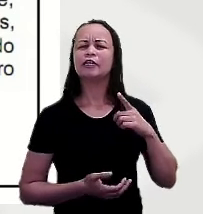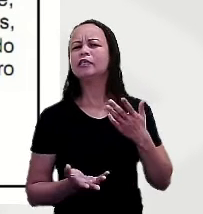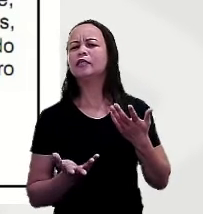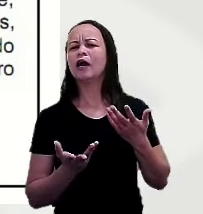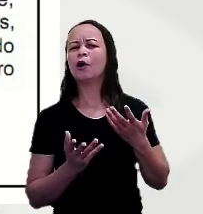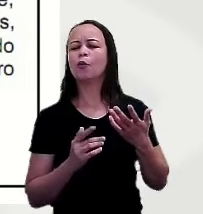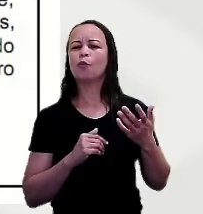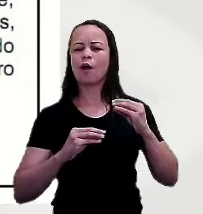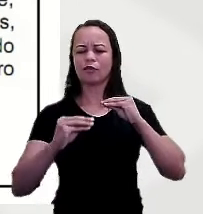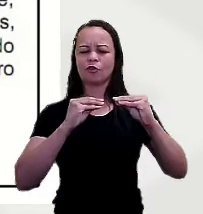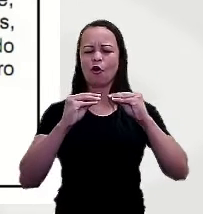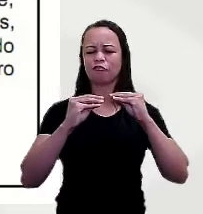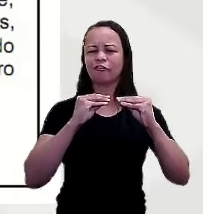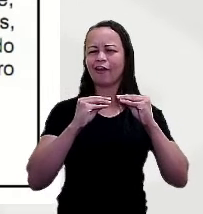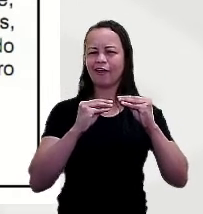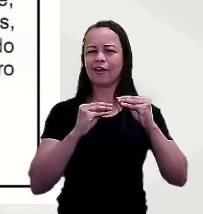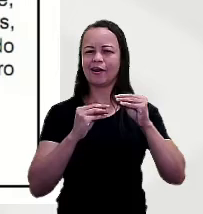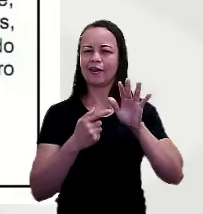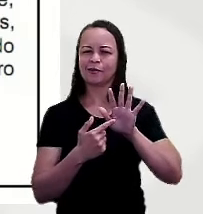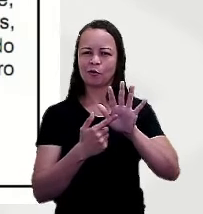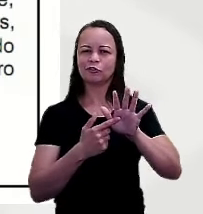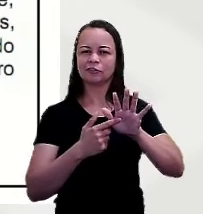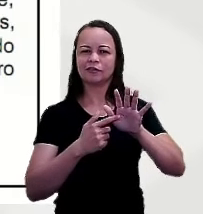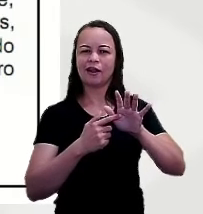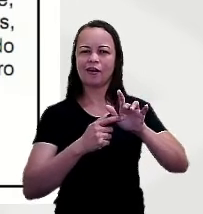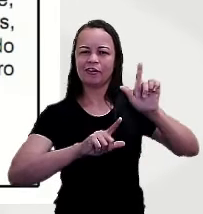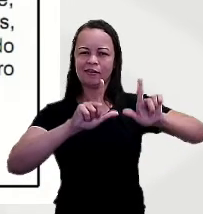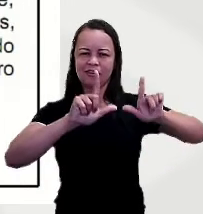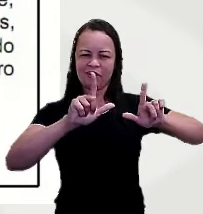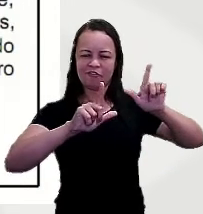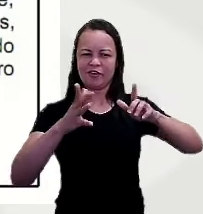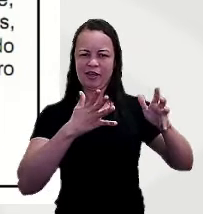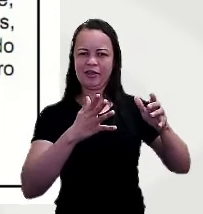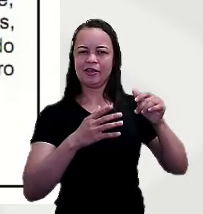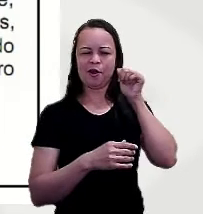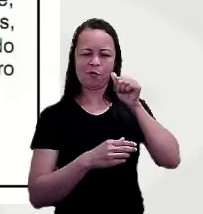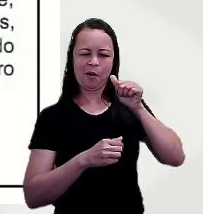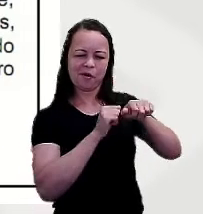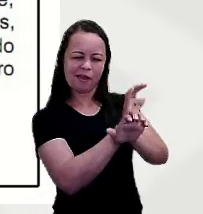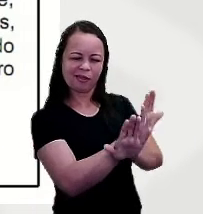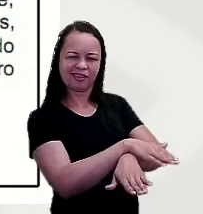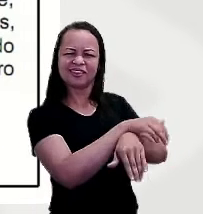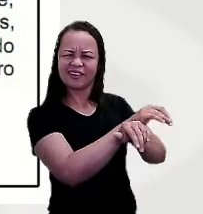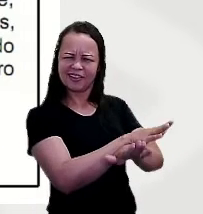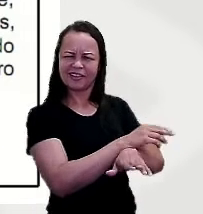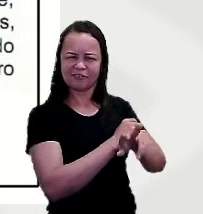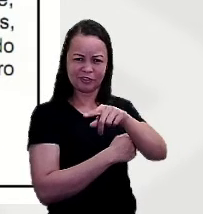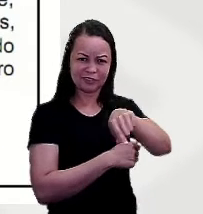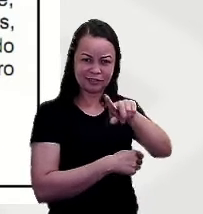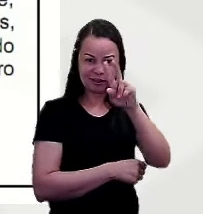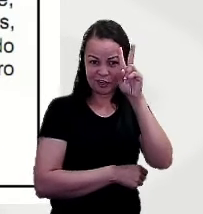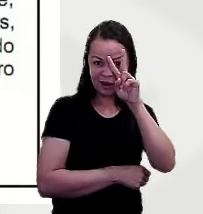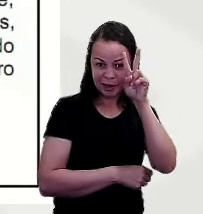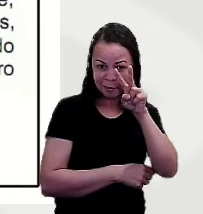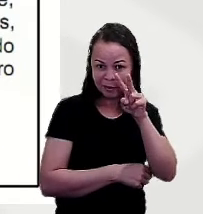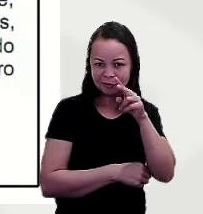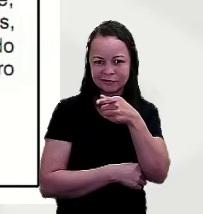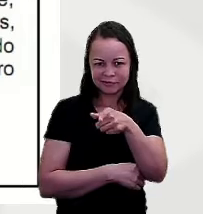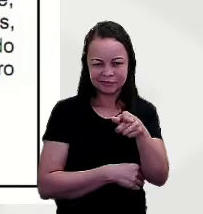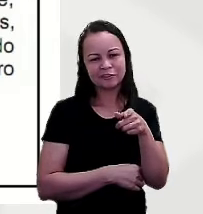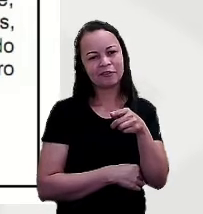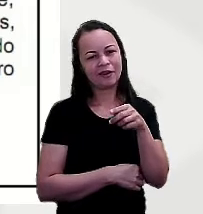passava de uma sereia, uma mulher que ela queria muito ser sereia. Vocês lembram? Quem lembra dessa novela vai lembrar do que eu estou